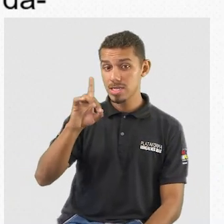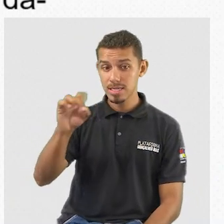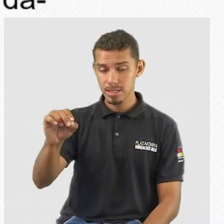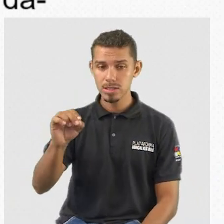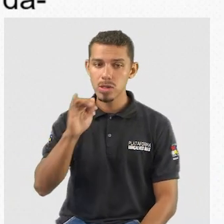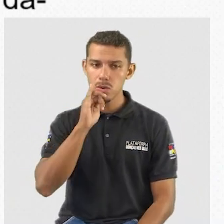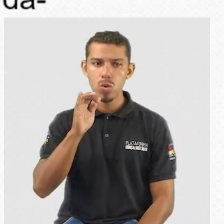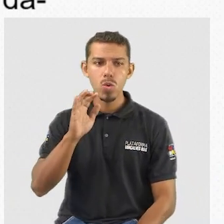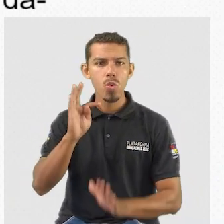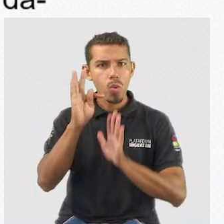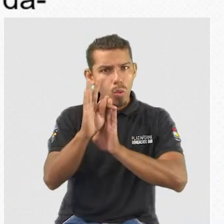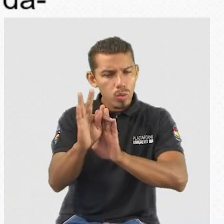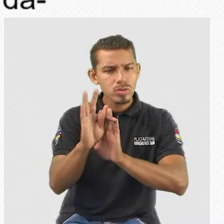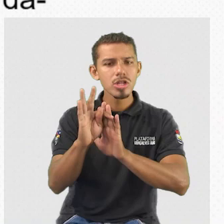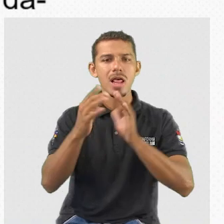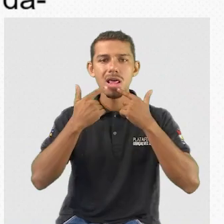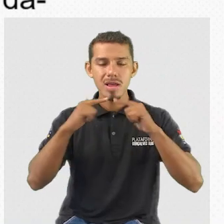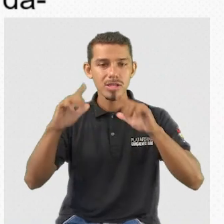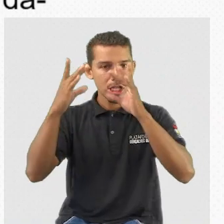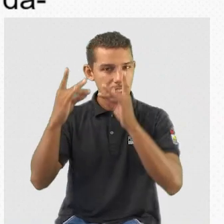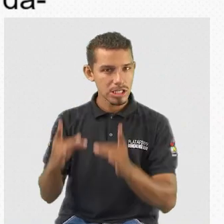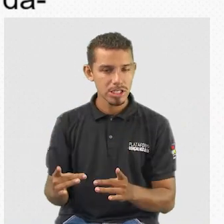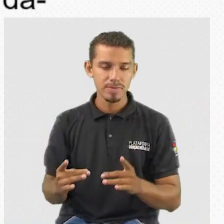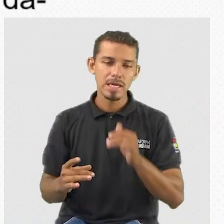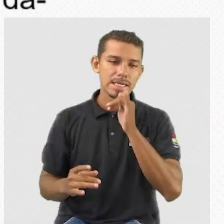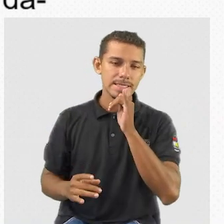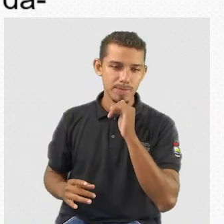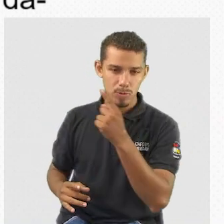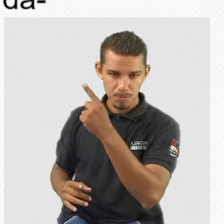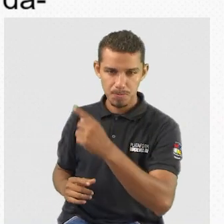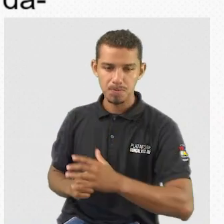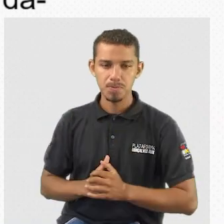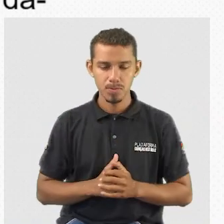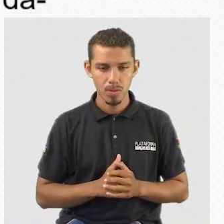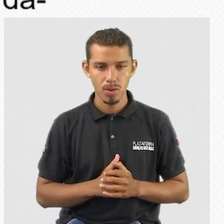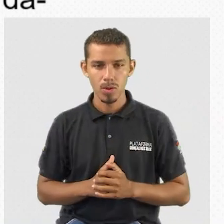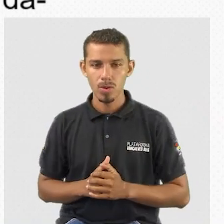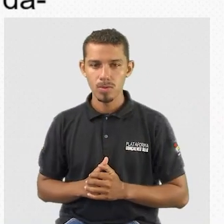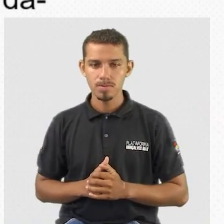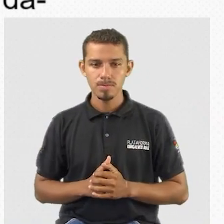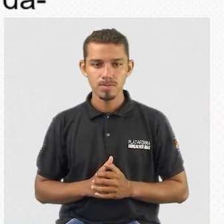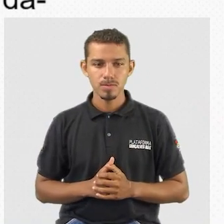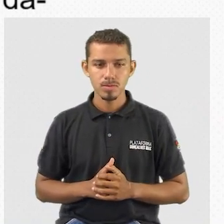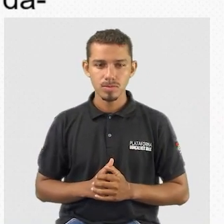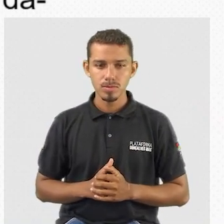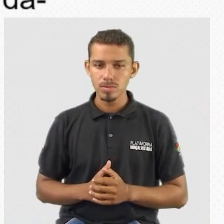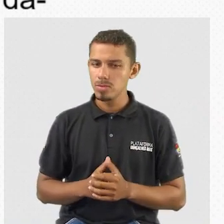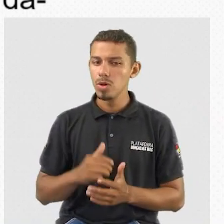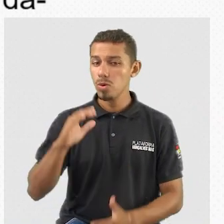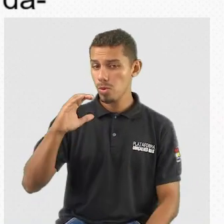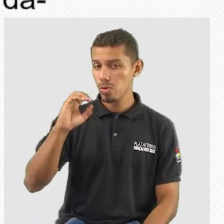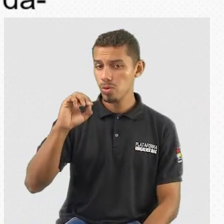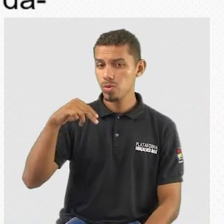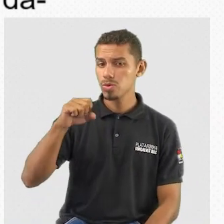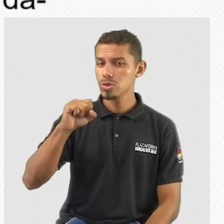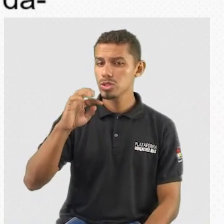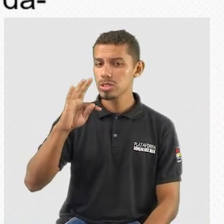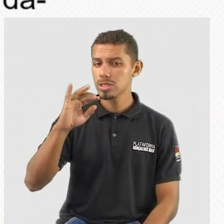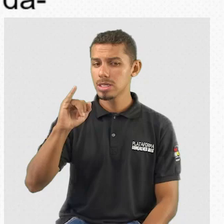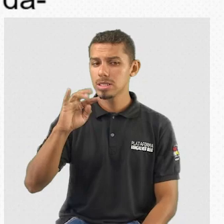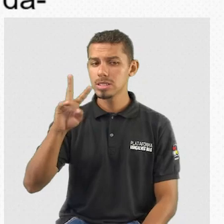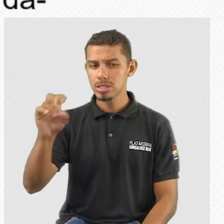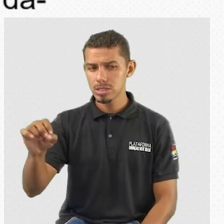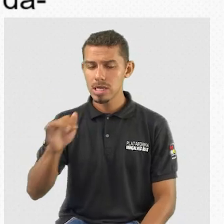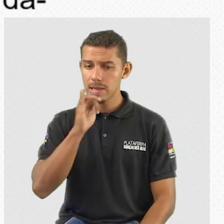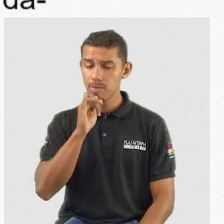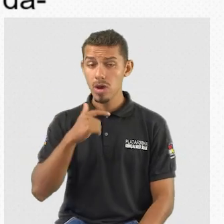constatativo, que faz parte aí dessa linguagem descritiva. Por exemplo, os enunciados constatativos, eles descrevem um estado de